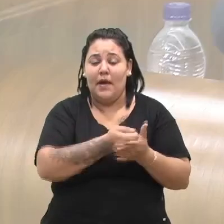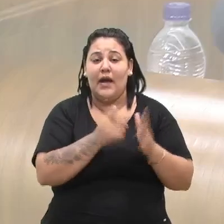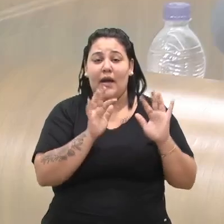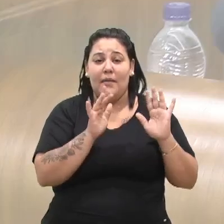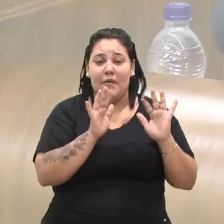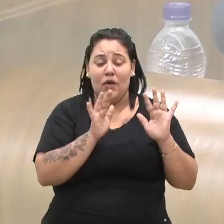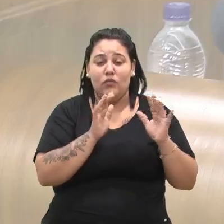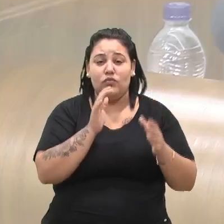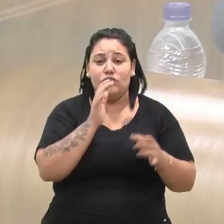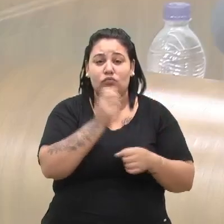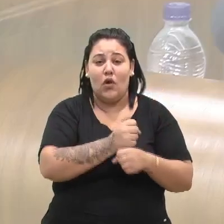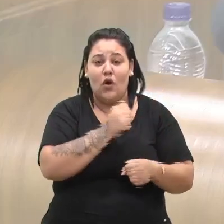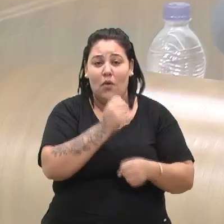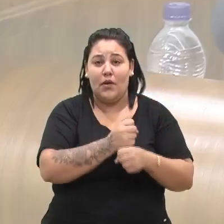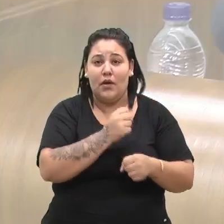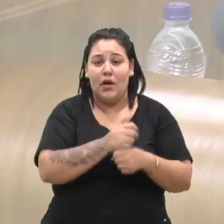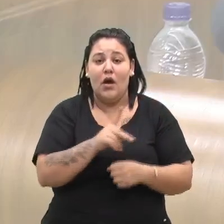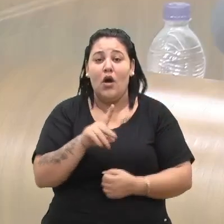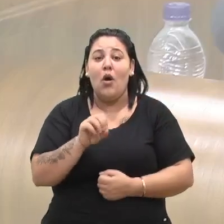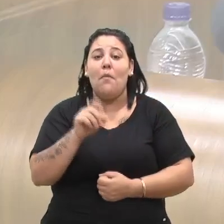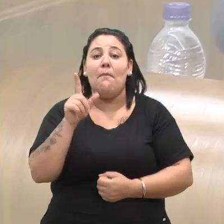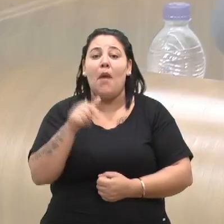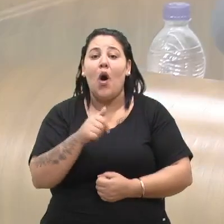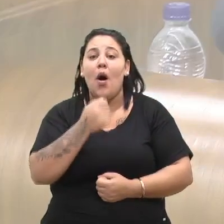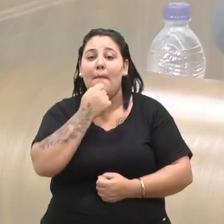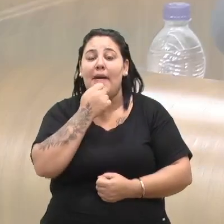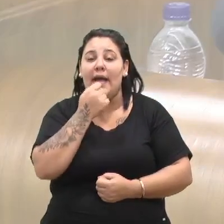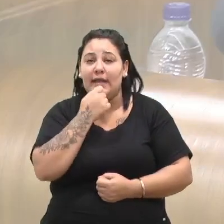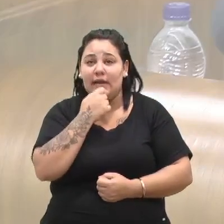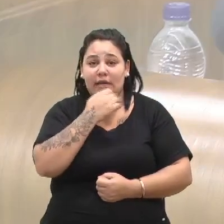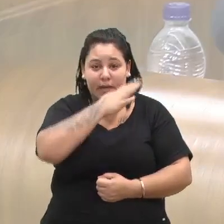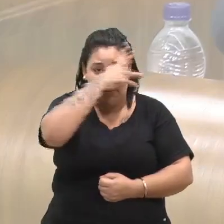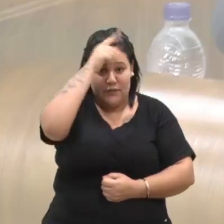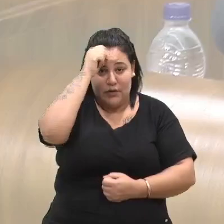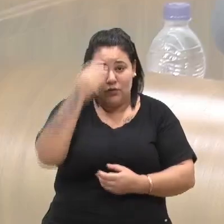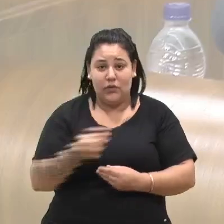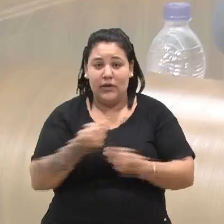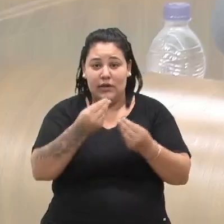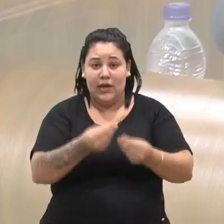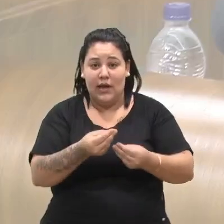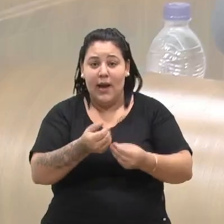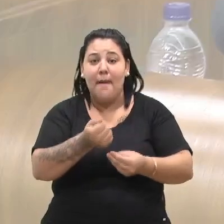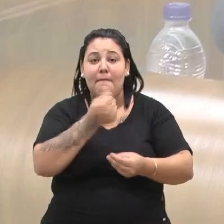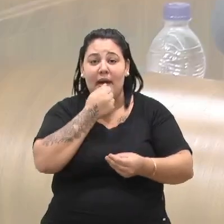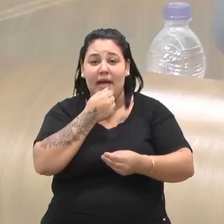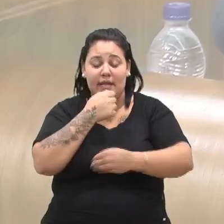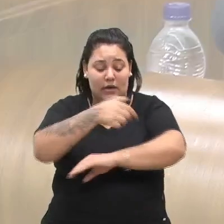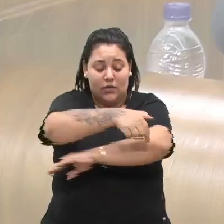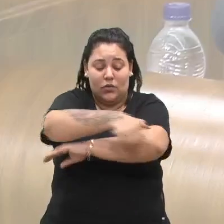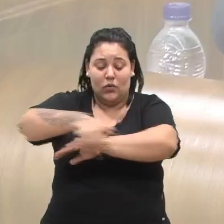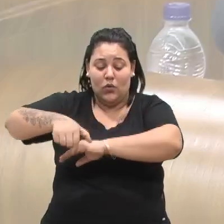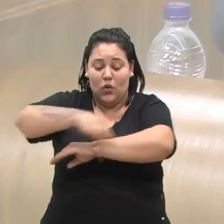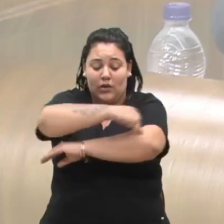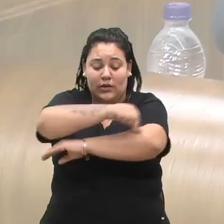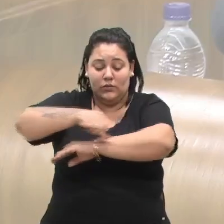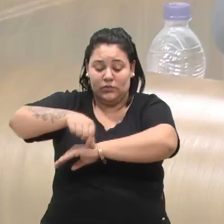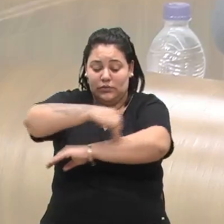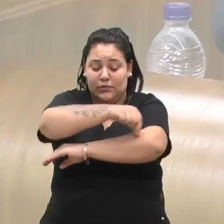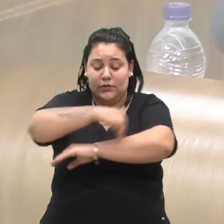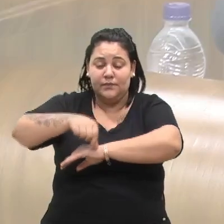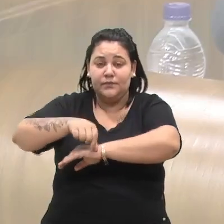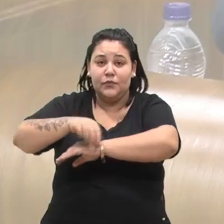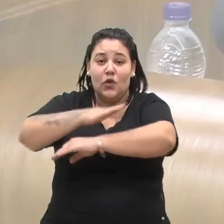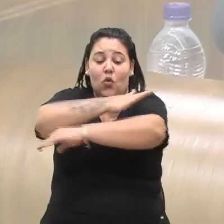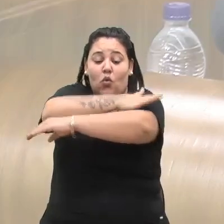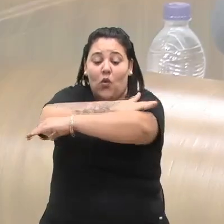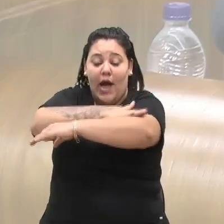brita e a prefeitura faz o saneamento e dá a pedra e o cordão. O asfalto, este nobre colega